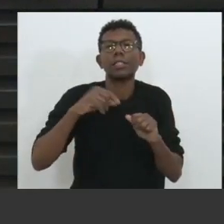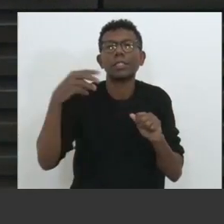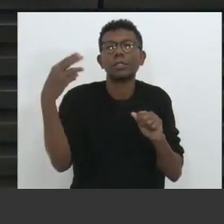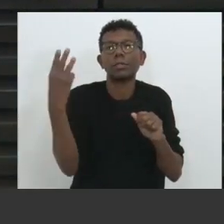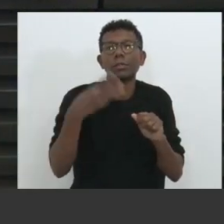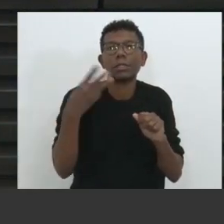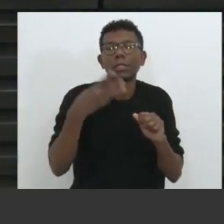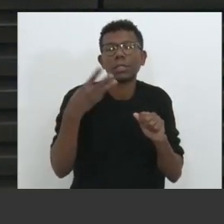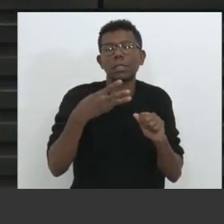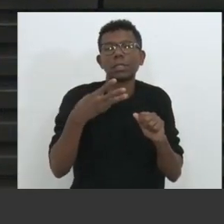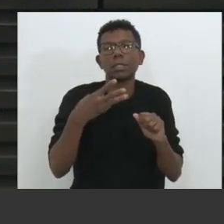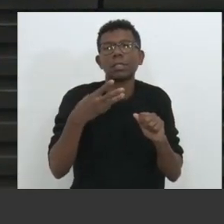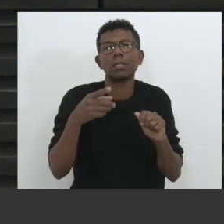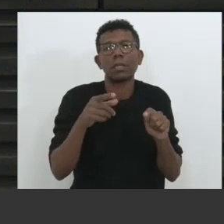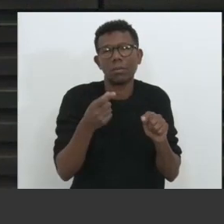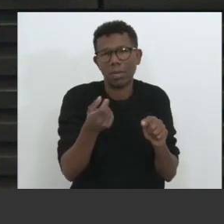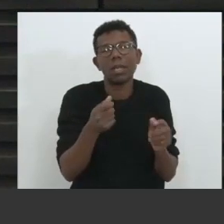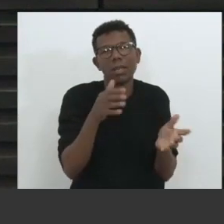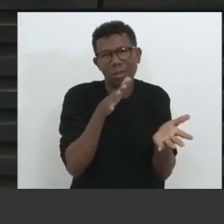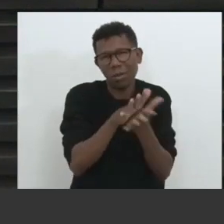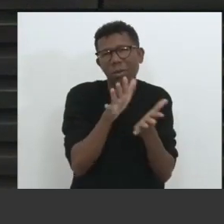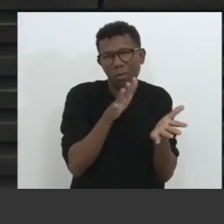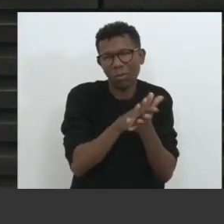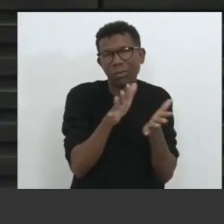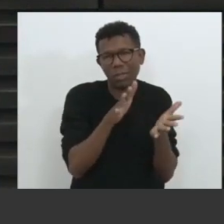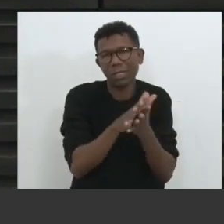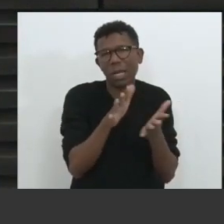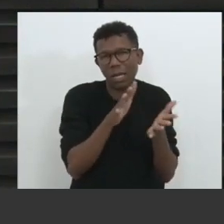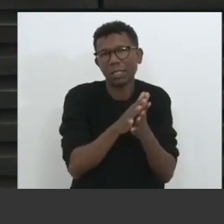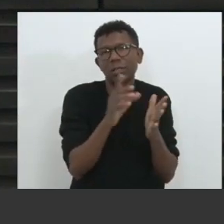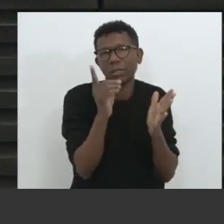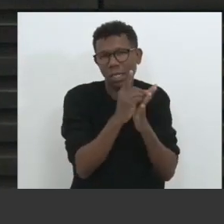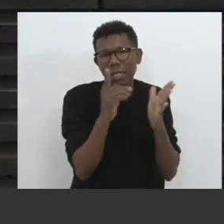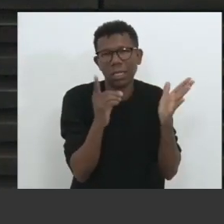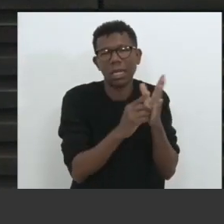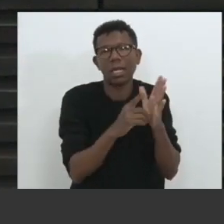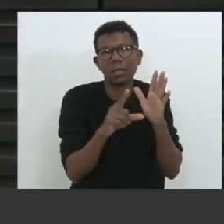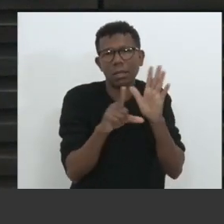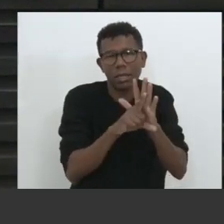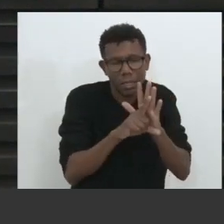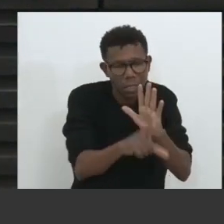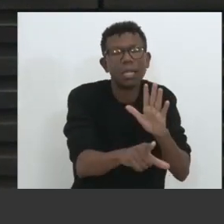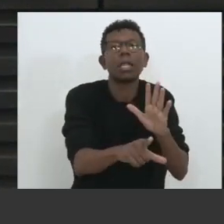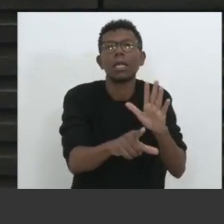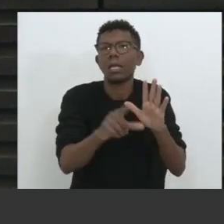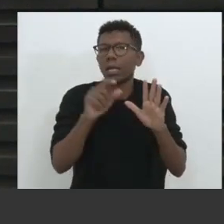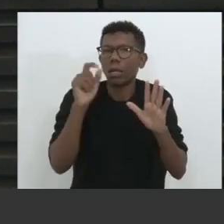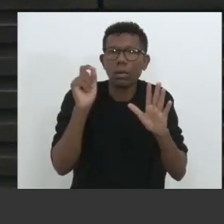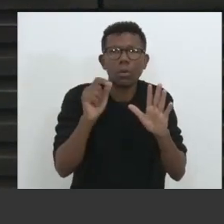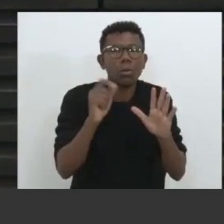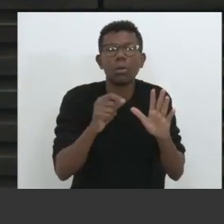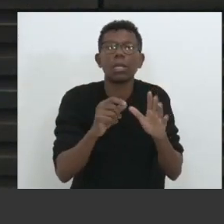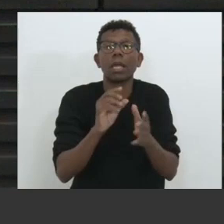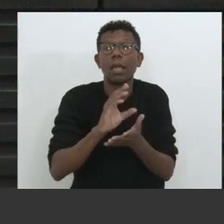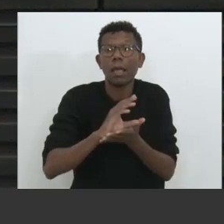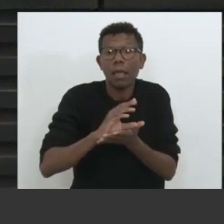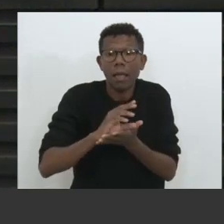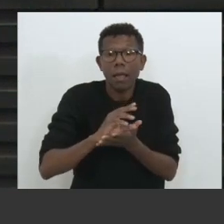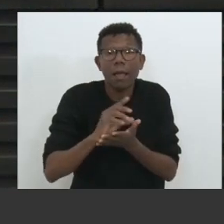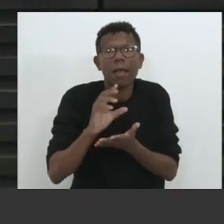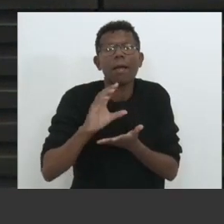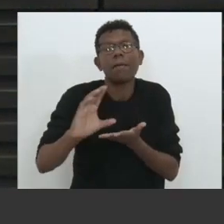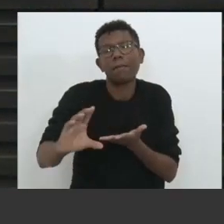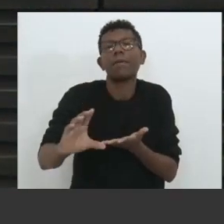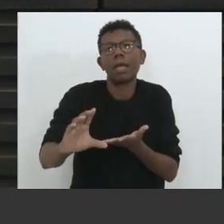despesas decorrentes da execução do presente decreto legislativo correrão por conta de verbas próprias consignadas em